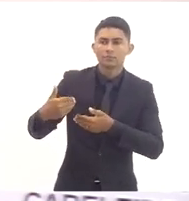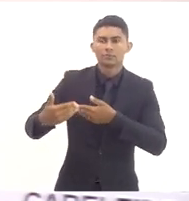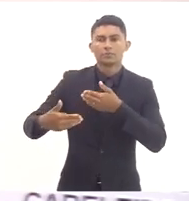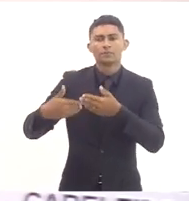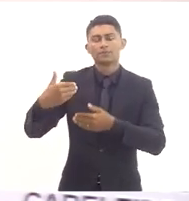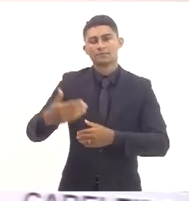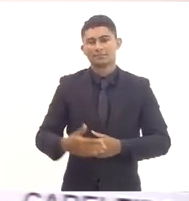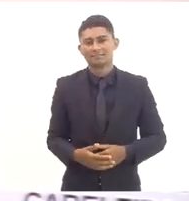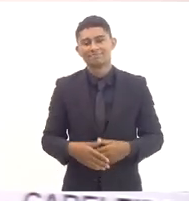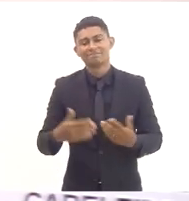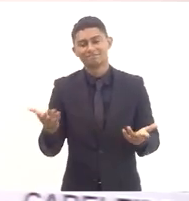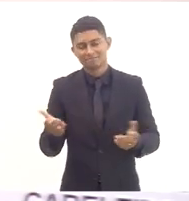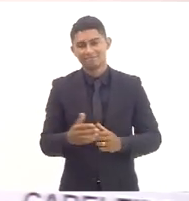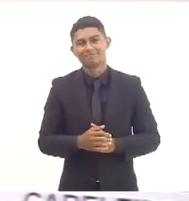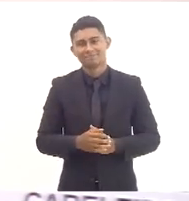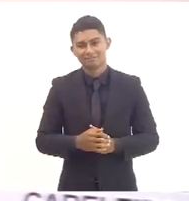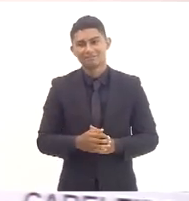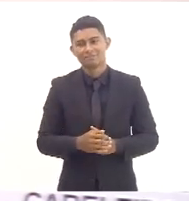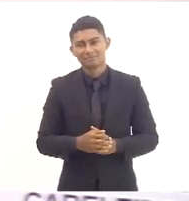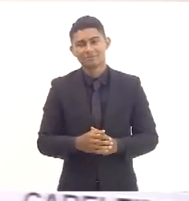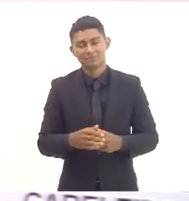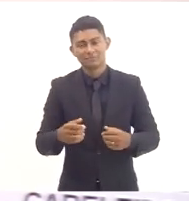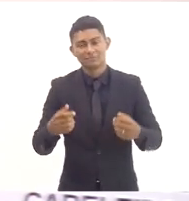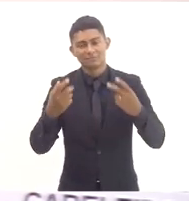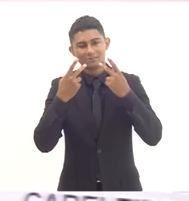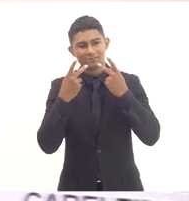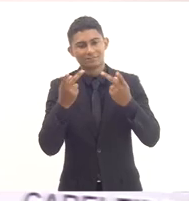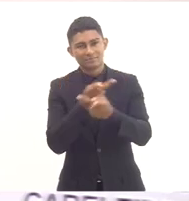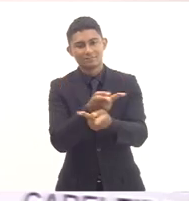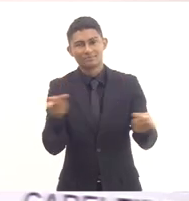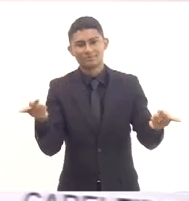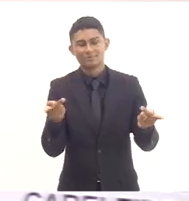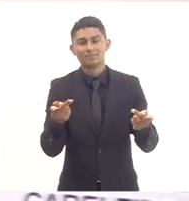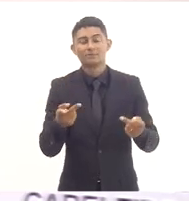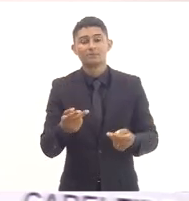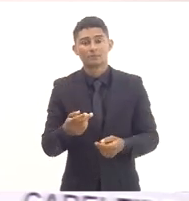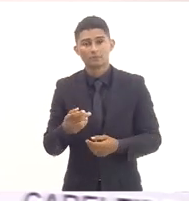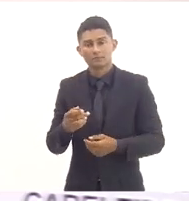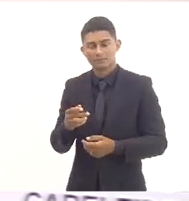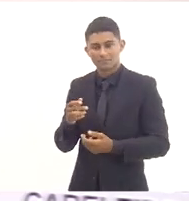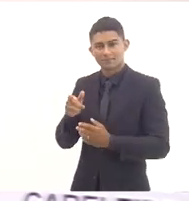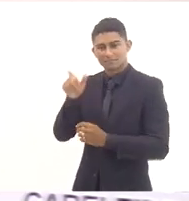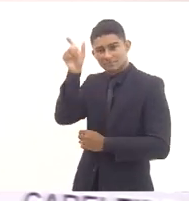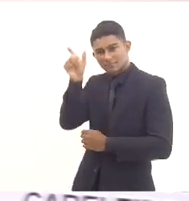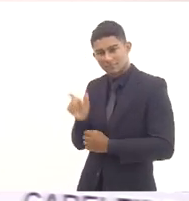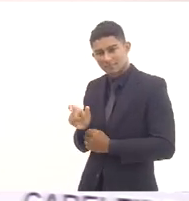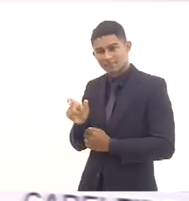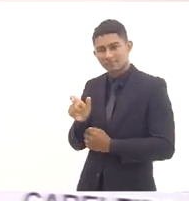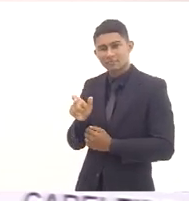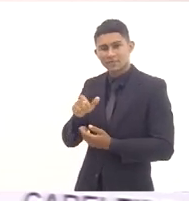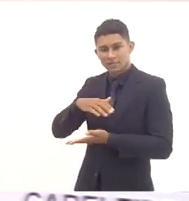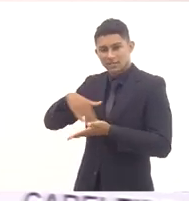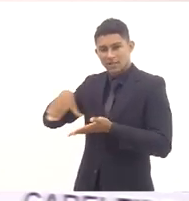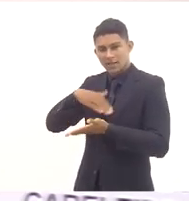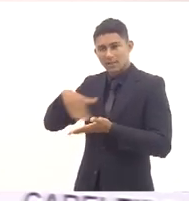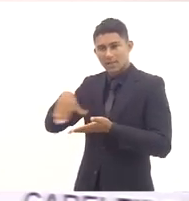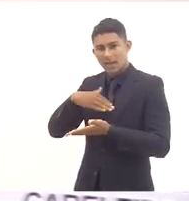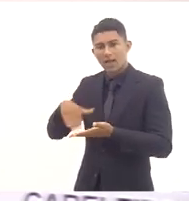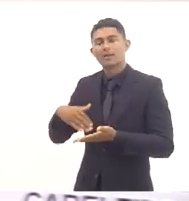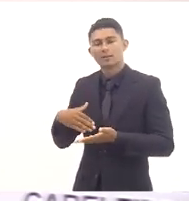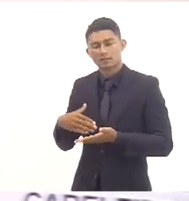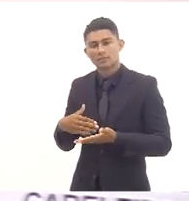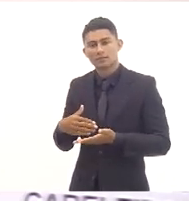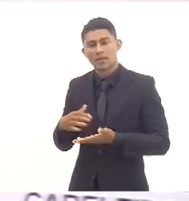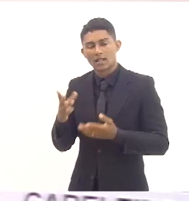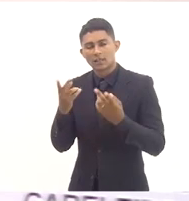E é isso que a gente gostaria de deixar e não da subsecretária a subsecretaria está